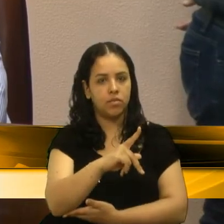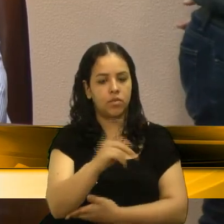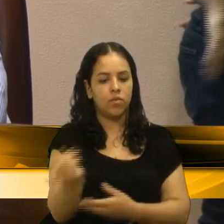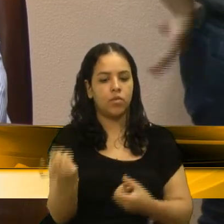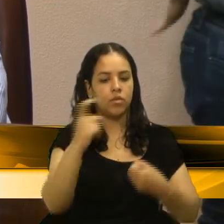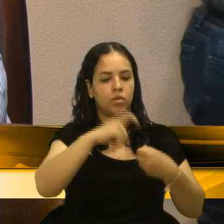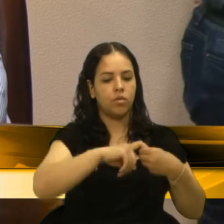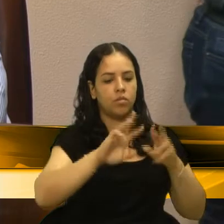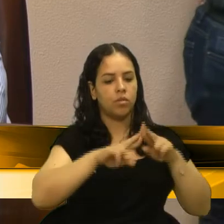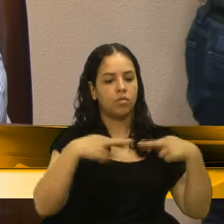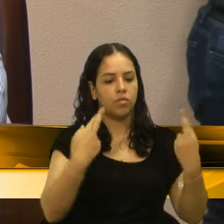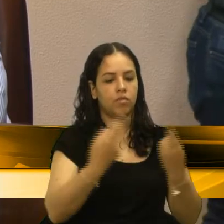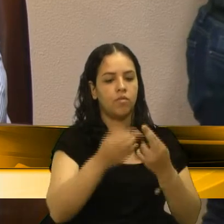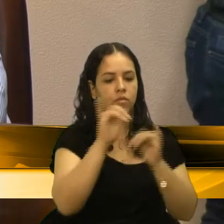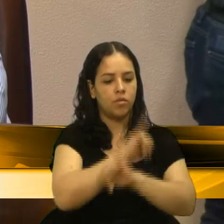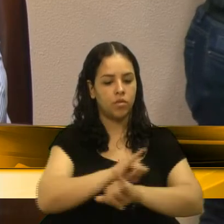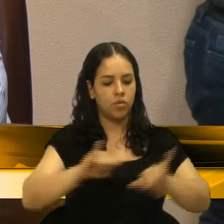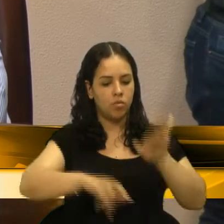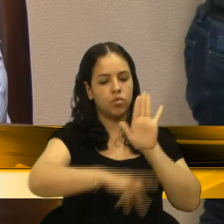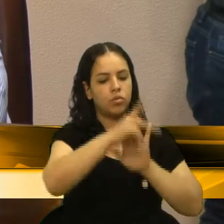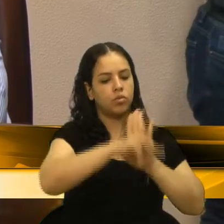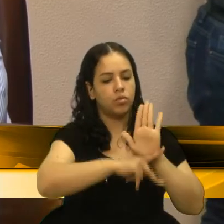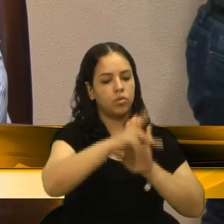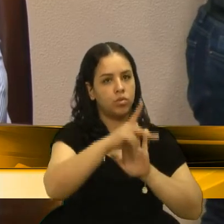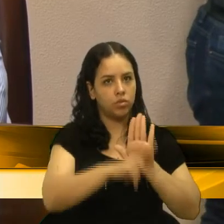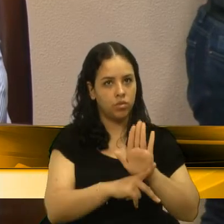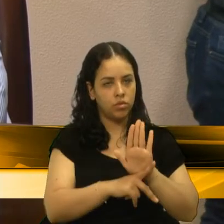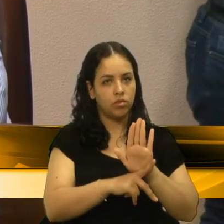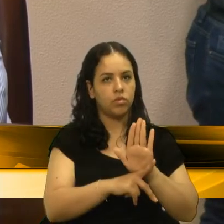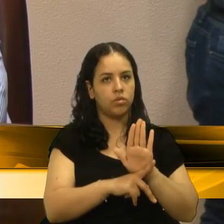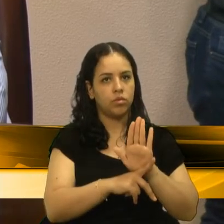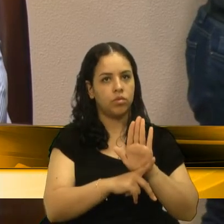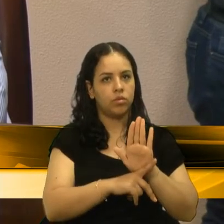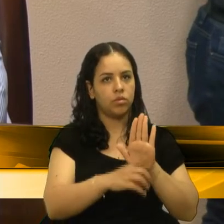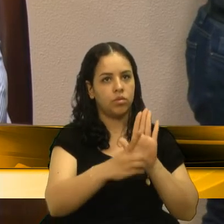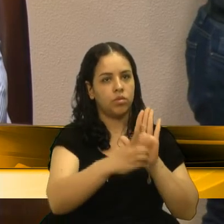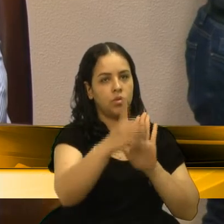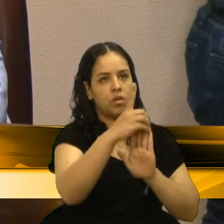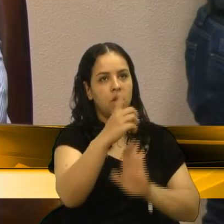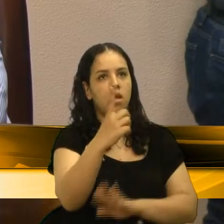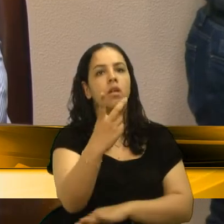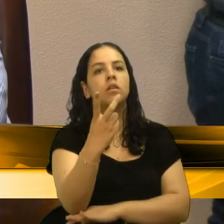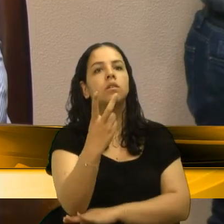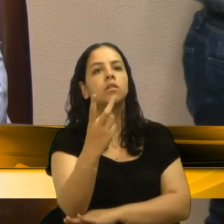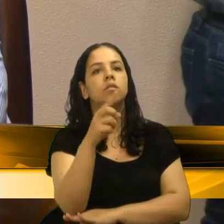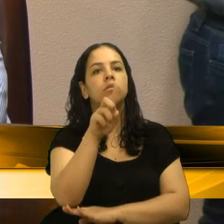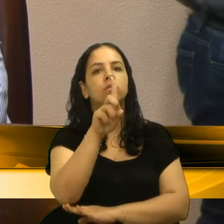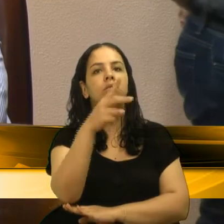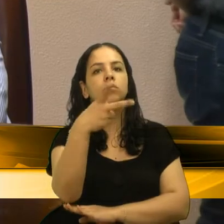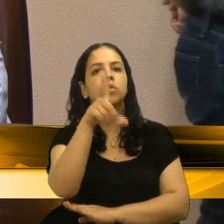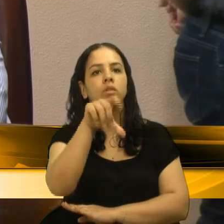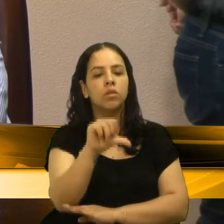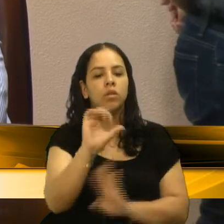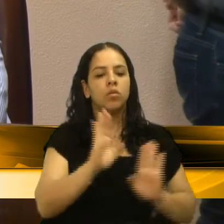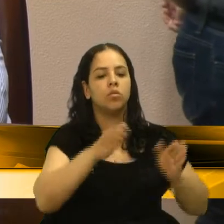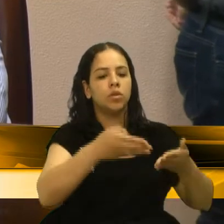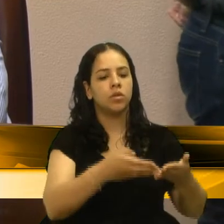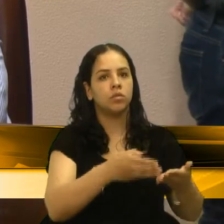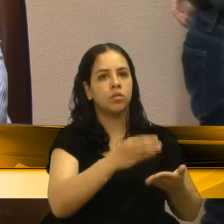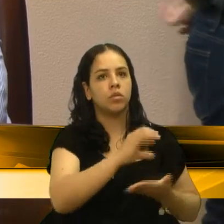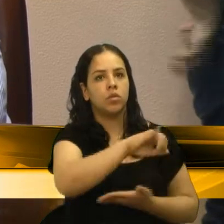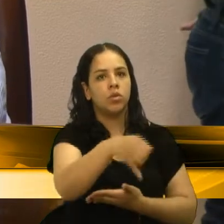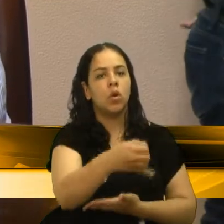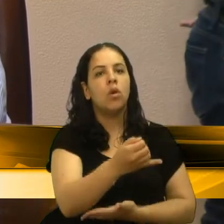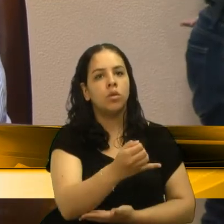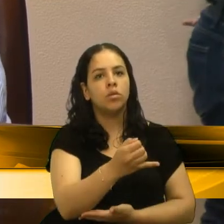novamente a sessão, informamos que o projeto de Decreto Legislativo 13/2019 está tramitando na Comissão de Constituição e Justiça, a qual